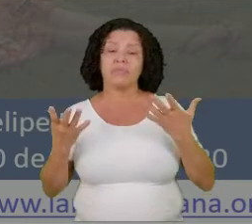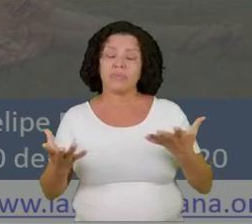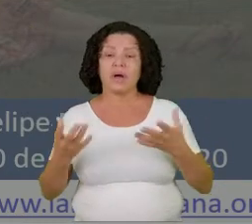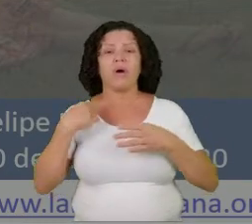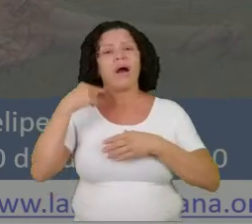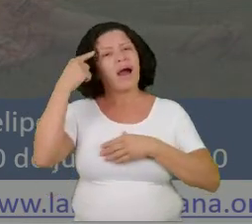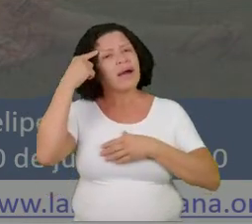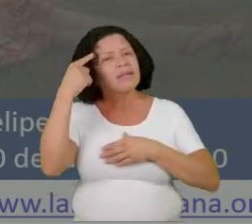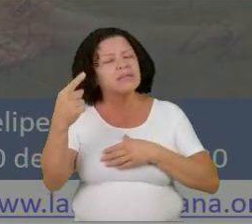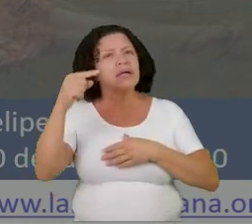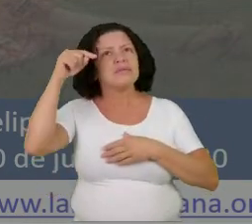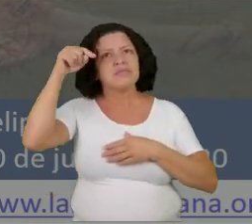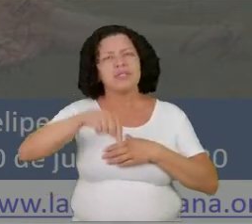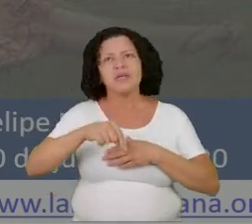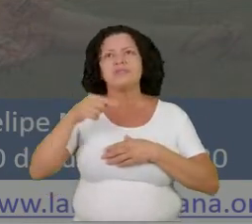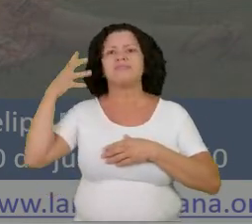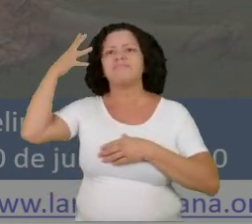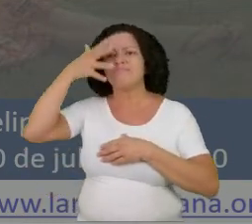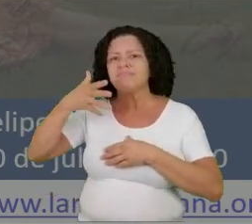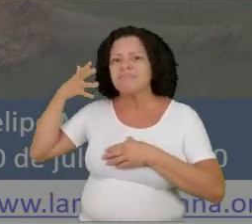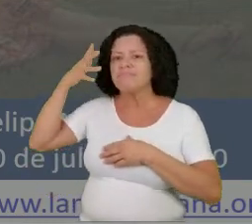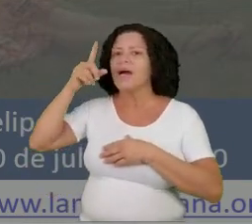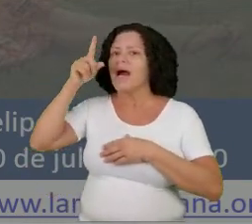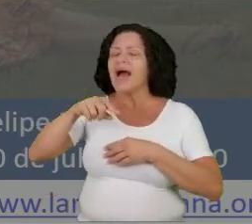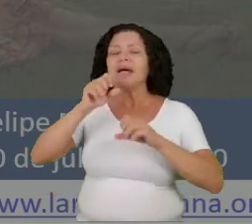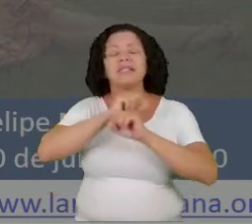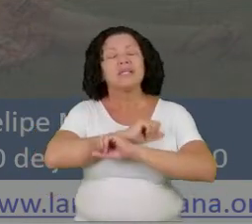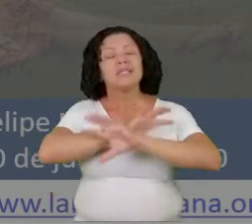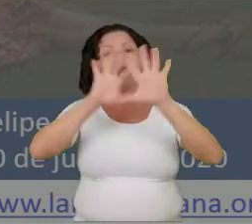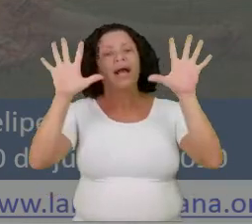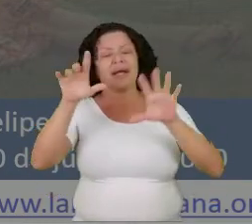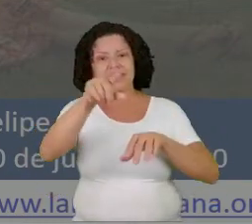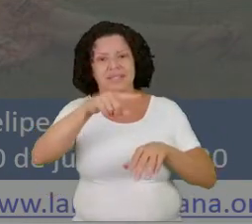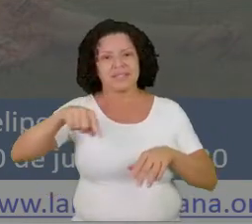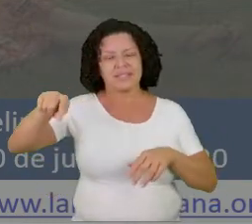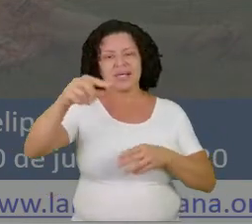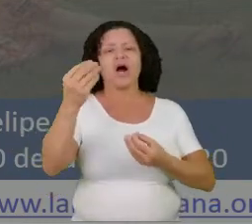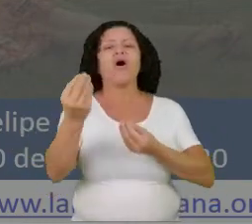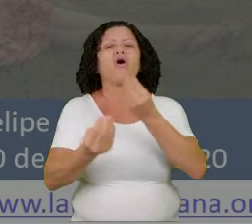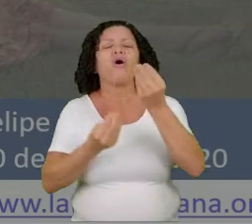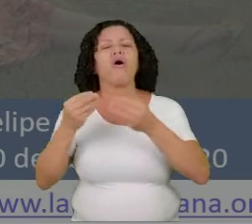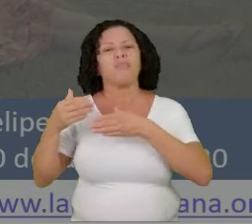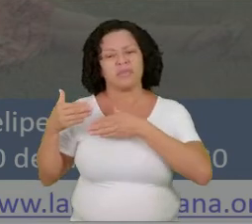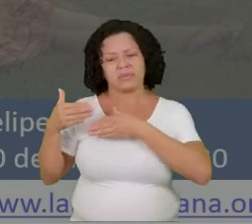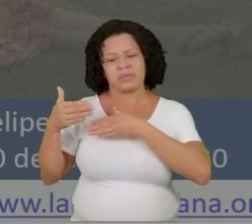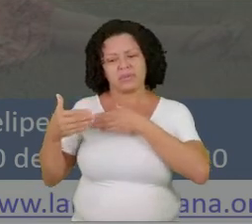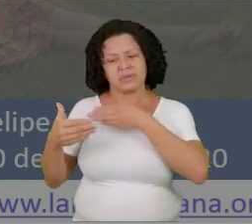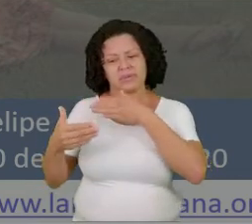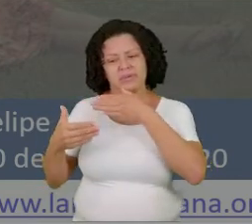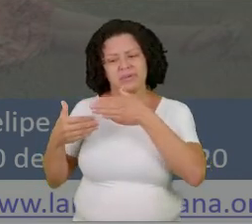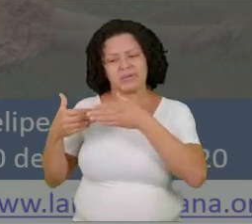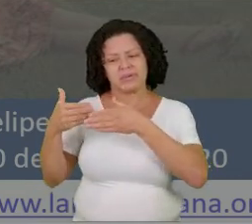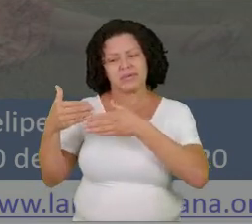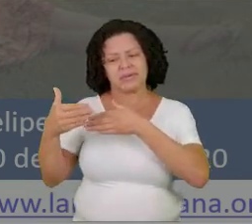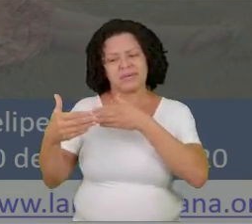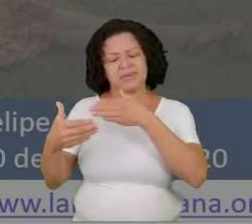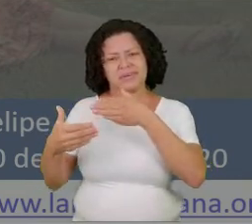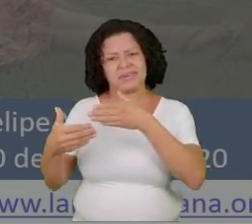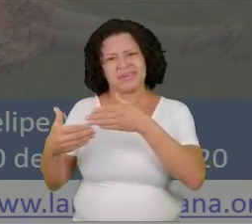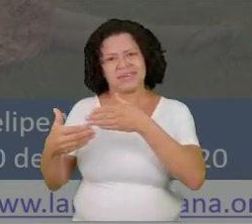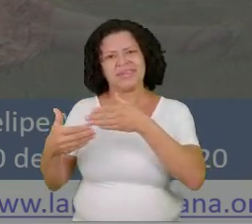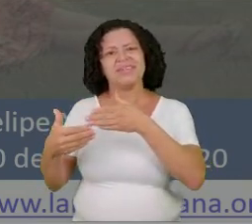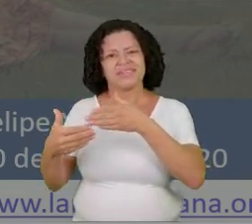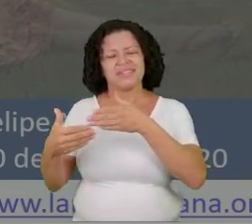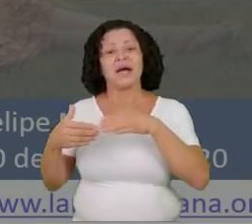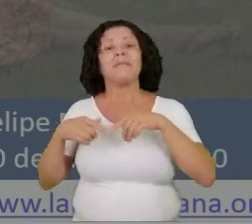Então, a ideia dessa palestra é tentar esclarecer um pouco mais como é esse processo e,